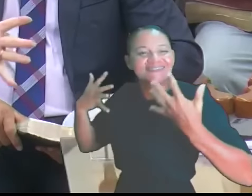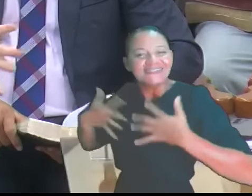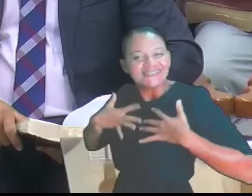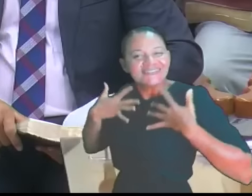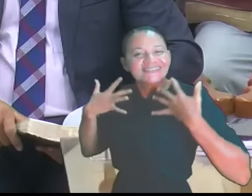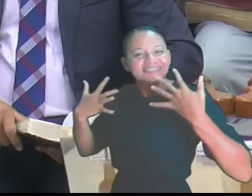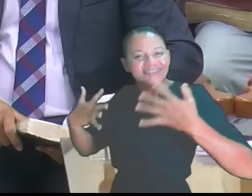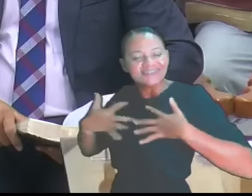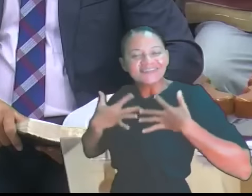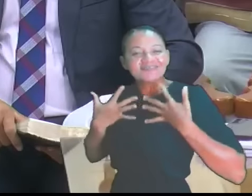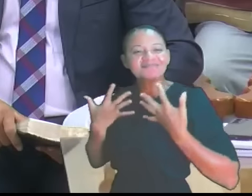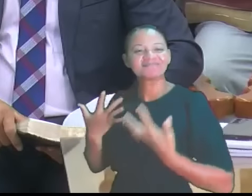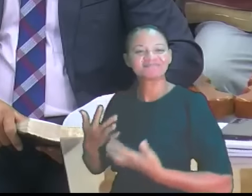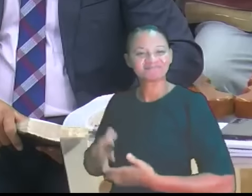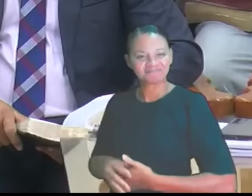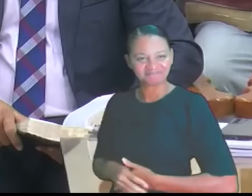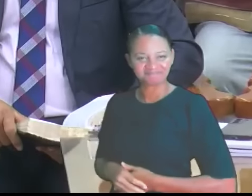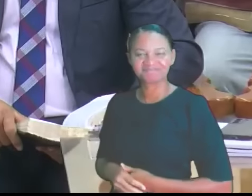alegrou-se.